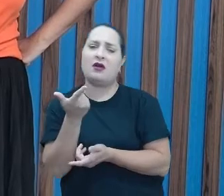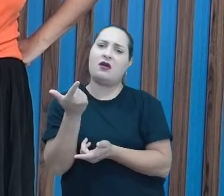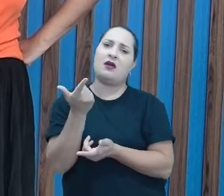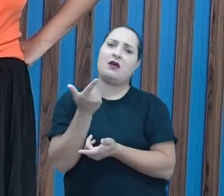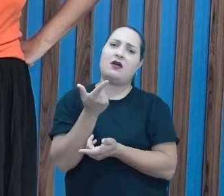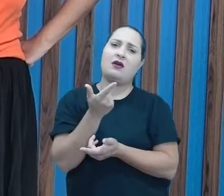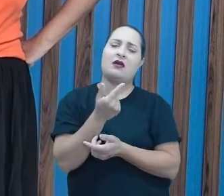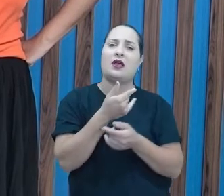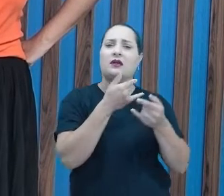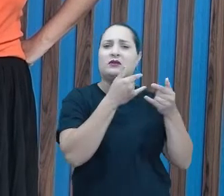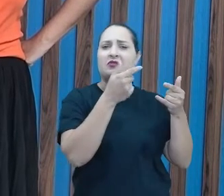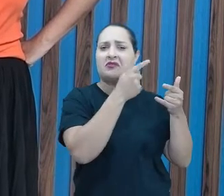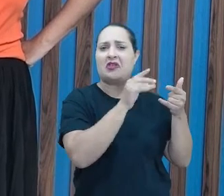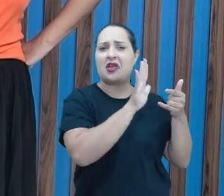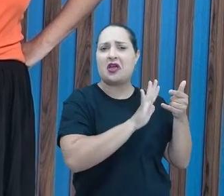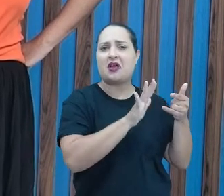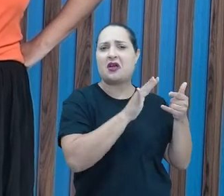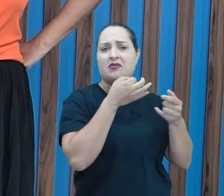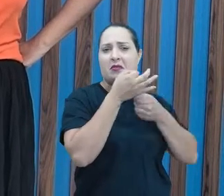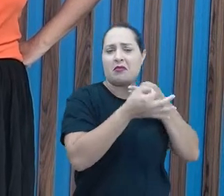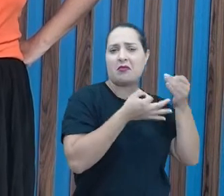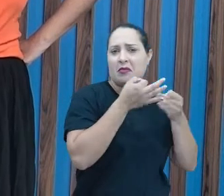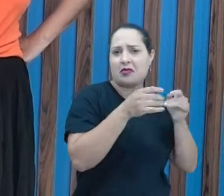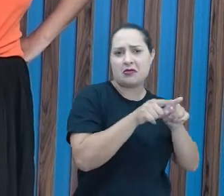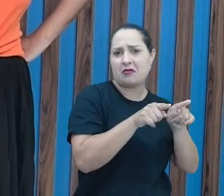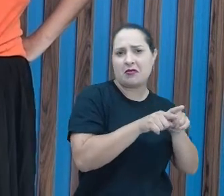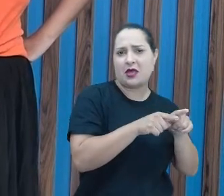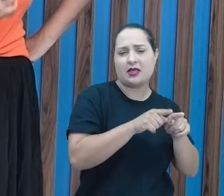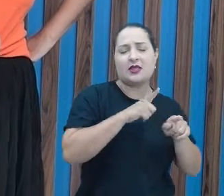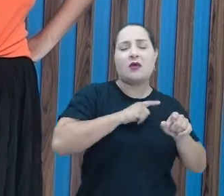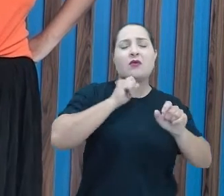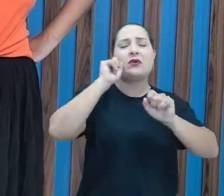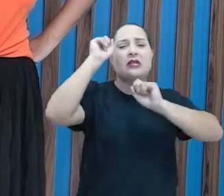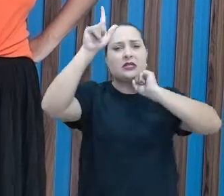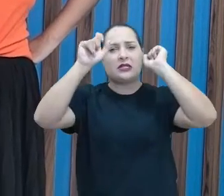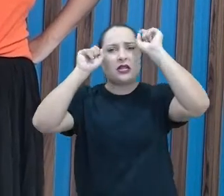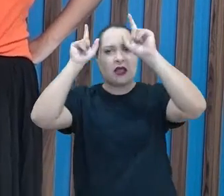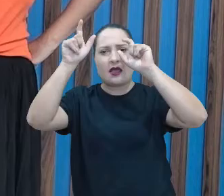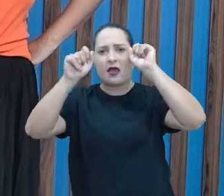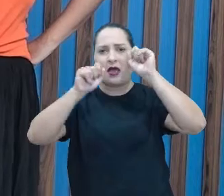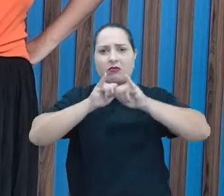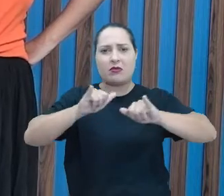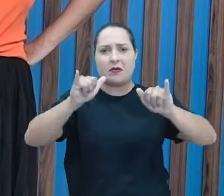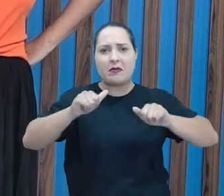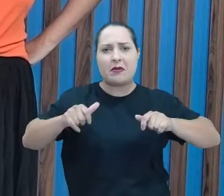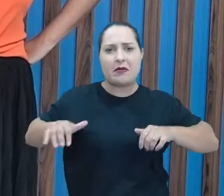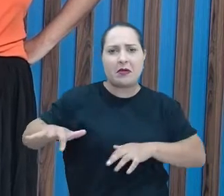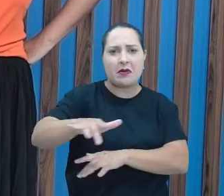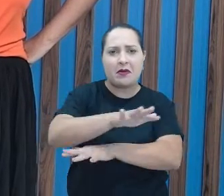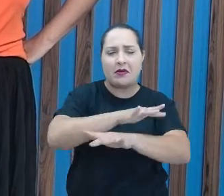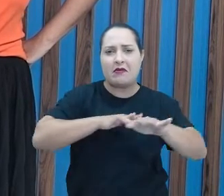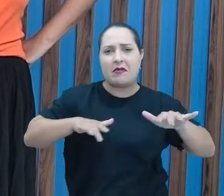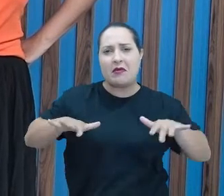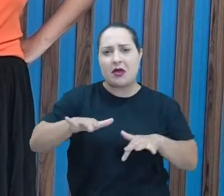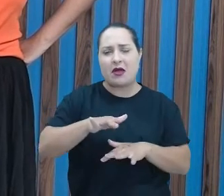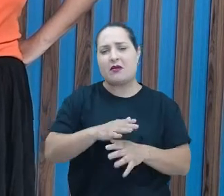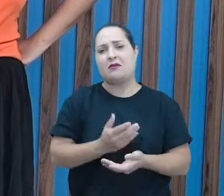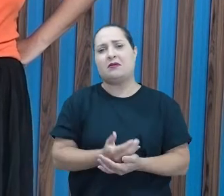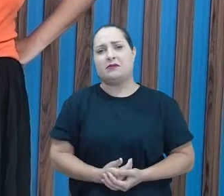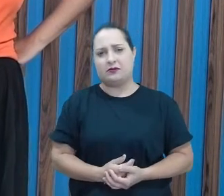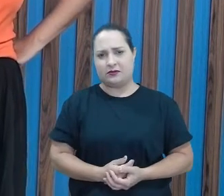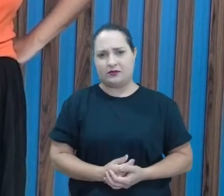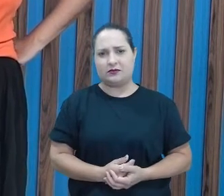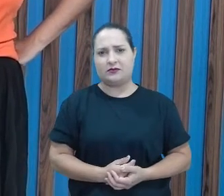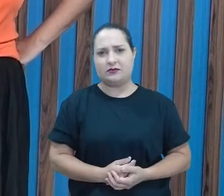em charges também. Então, a gente sempre tem... É uma ideia circulante. Veja, é uma ideia circulante. Todo mundo já ouviu isso. Mas é uma